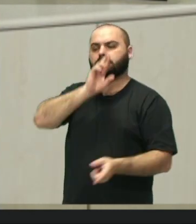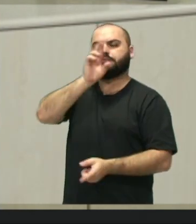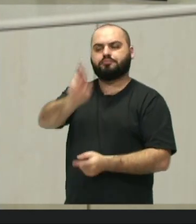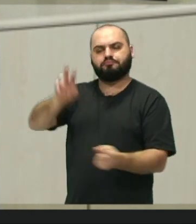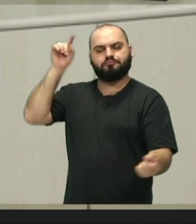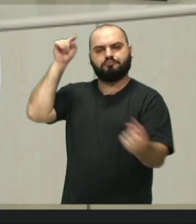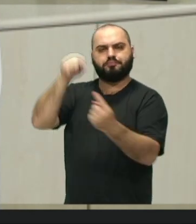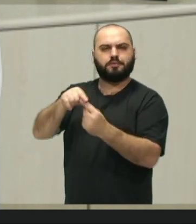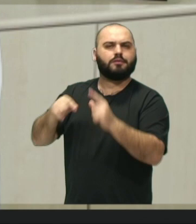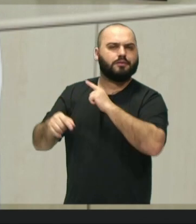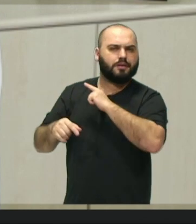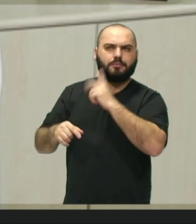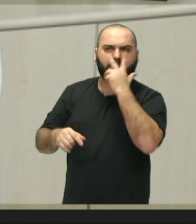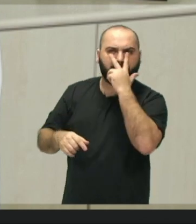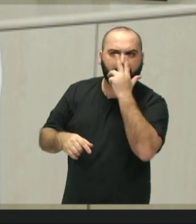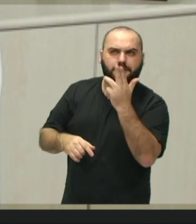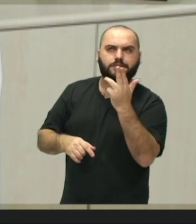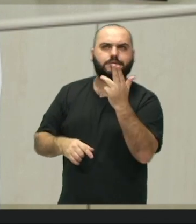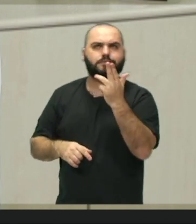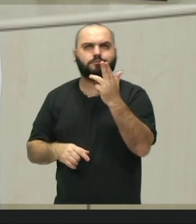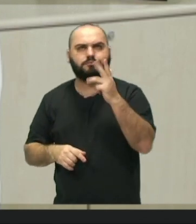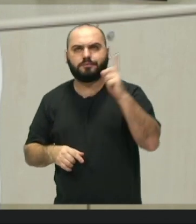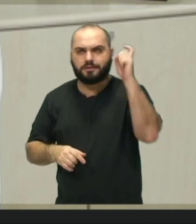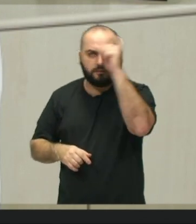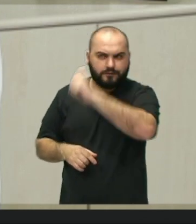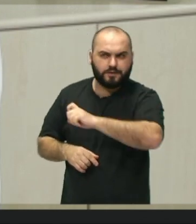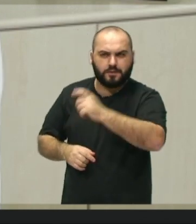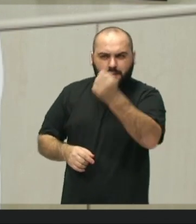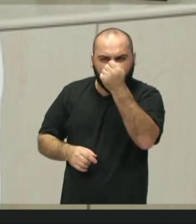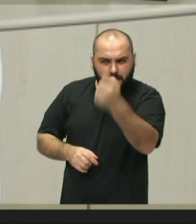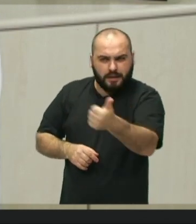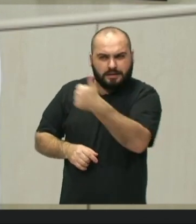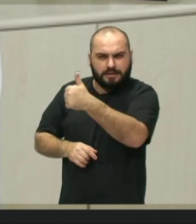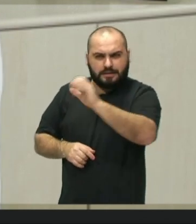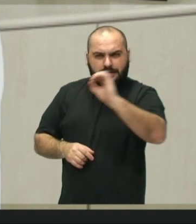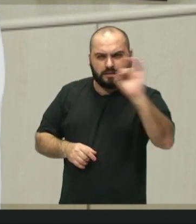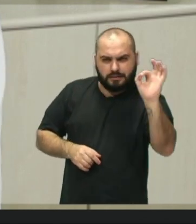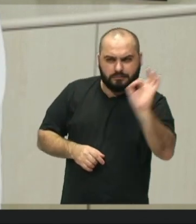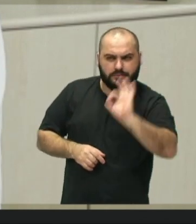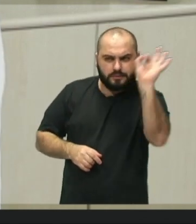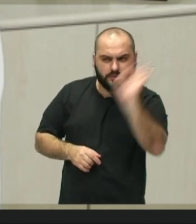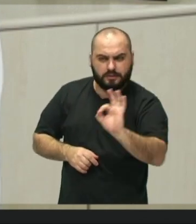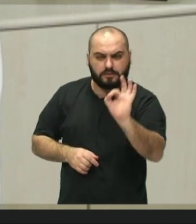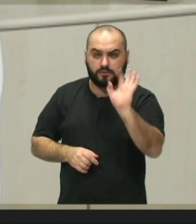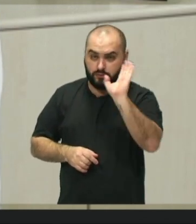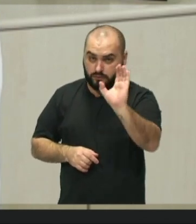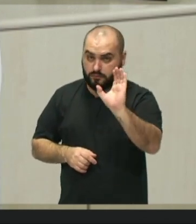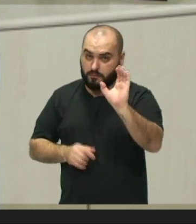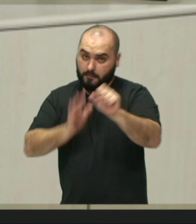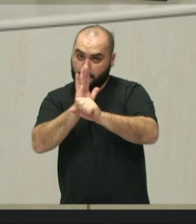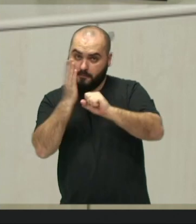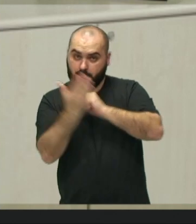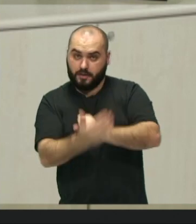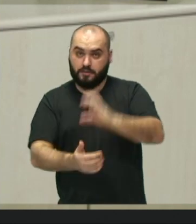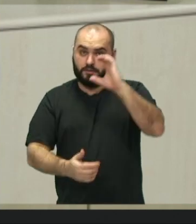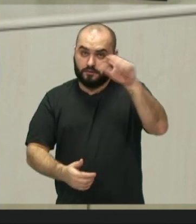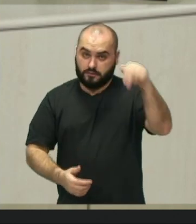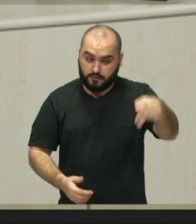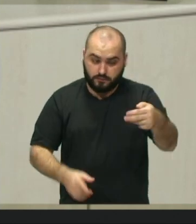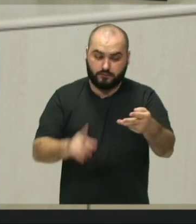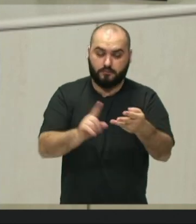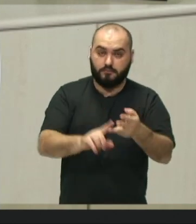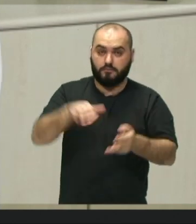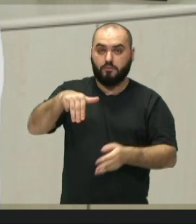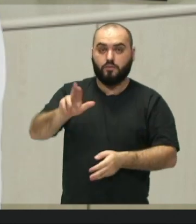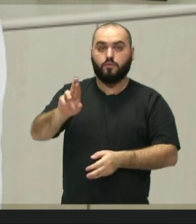essa conclusão quase 100%, no bairro Cidade Nova, na Murta, Cordeiros e no São